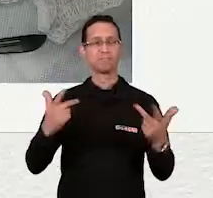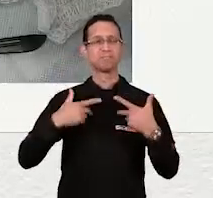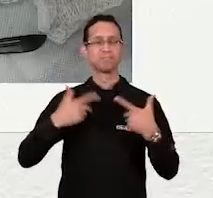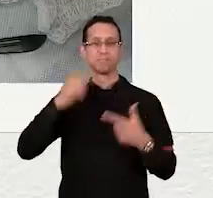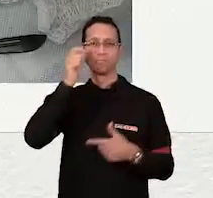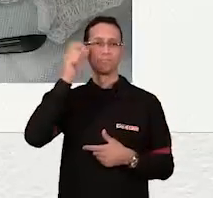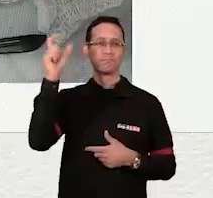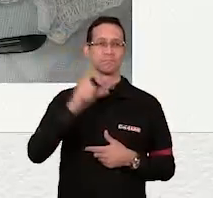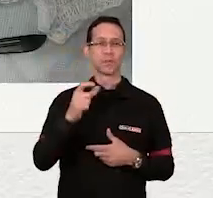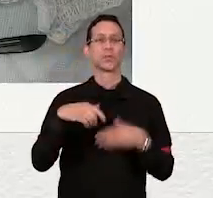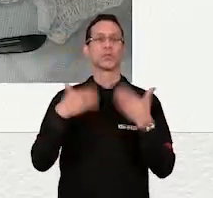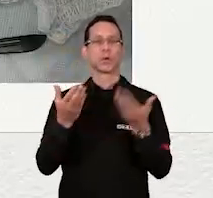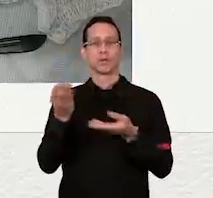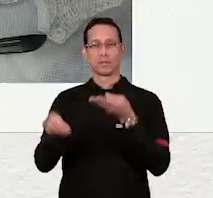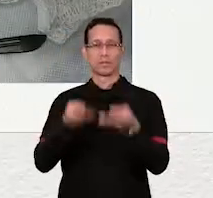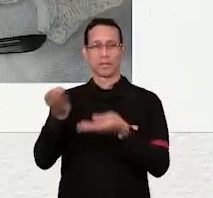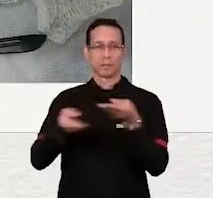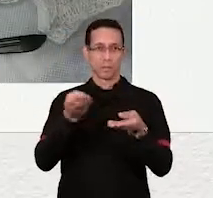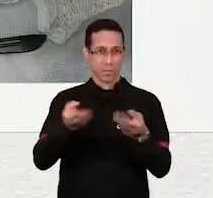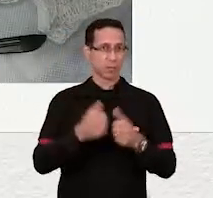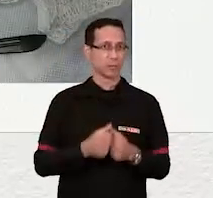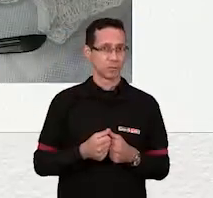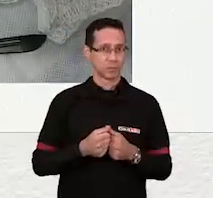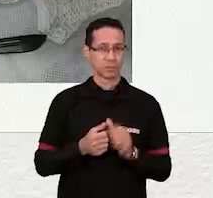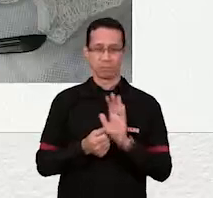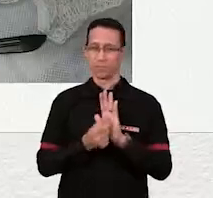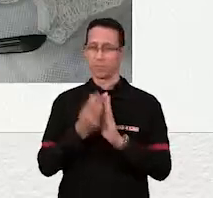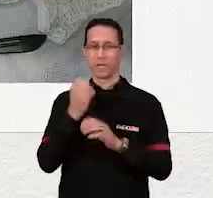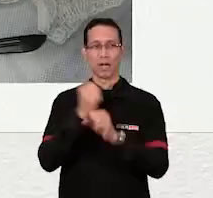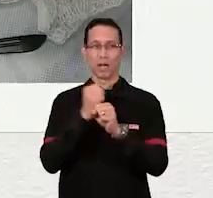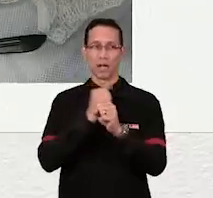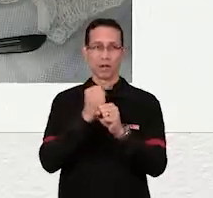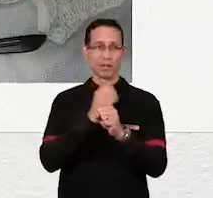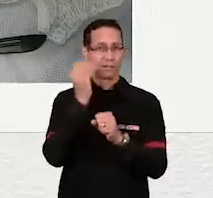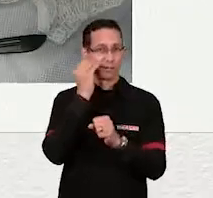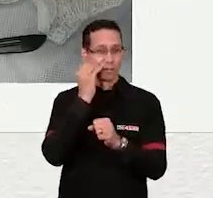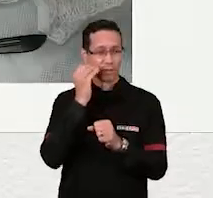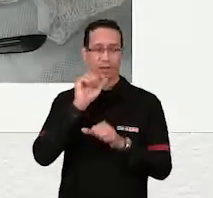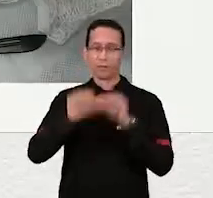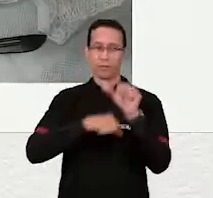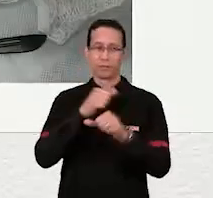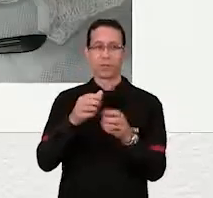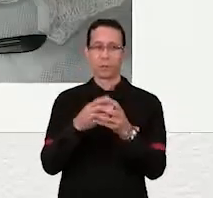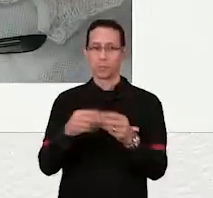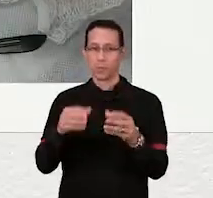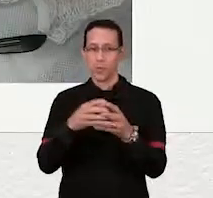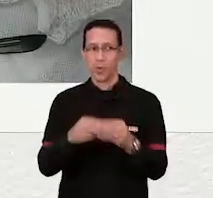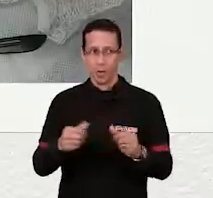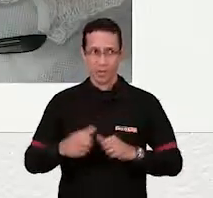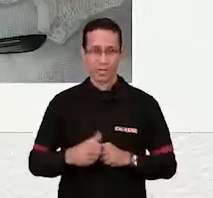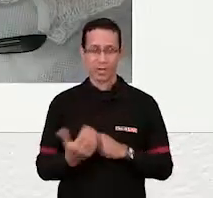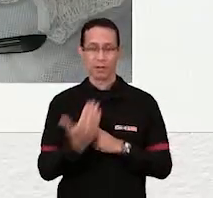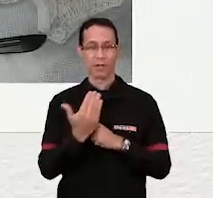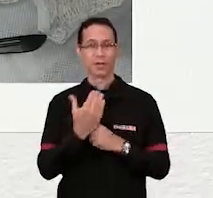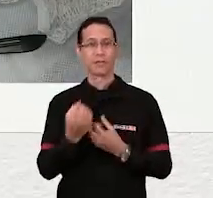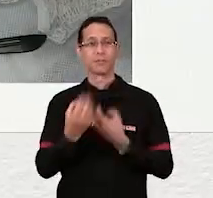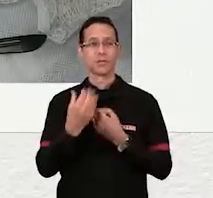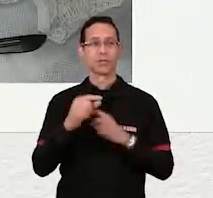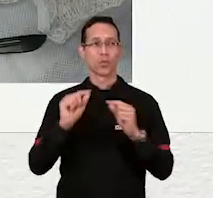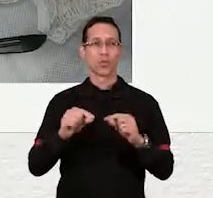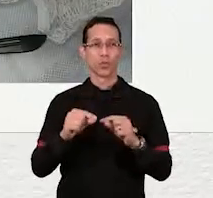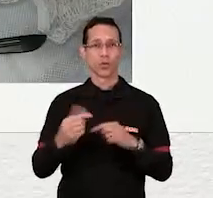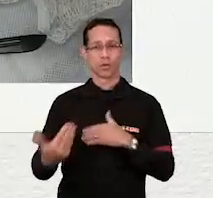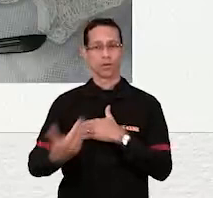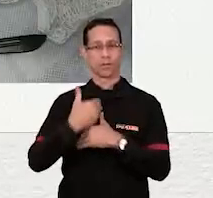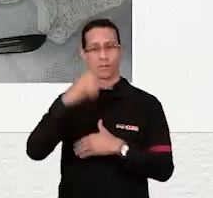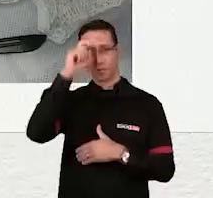no tratamento? Nós não vamos falar de tratamento. É por muitos e muitos anos deixar isso mole. E uma otorrino que me ensinou um monte de coisa foi na minha